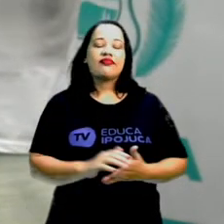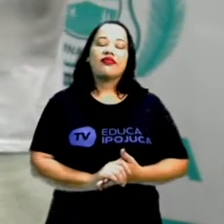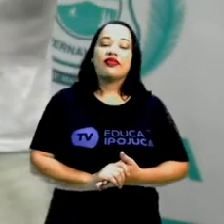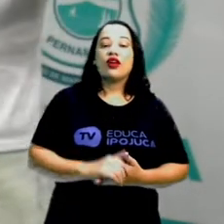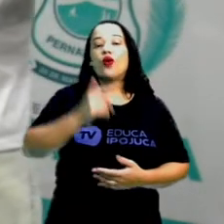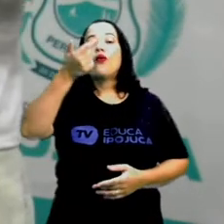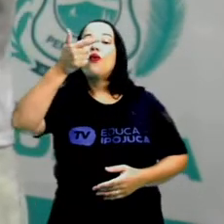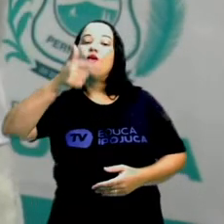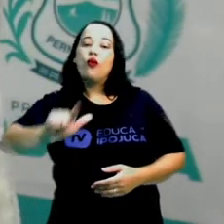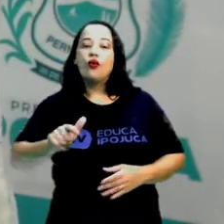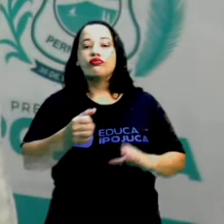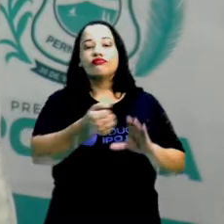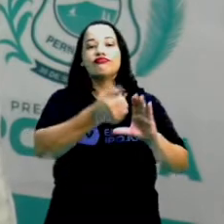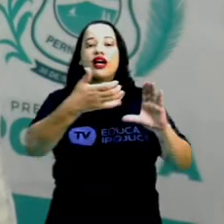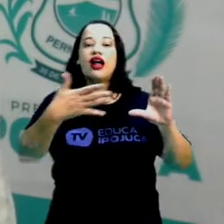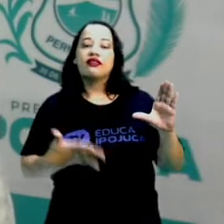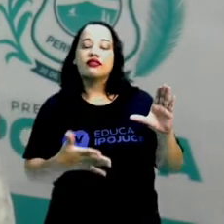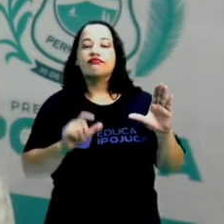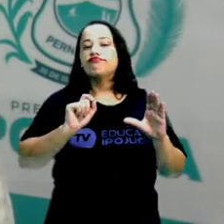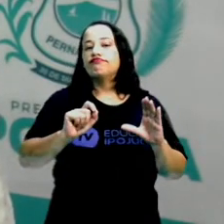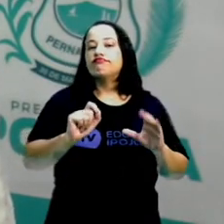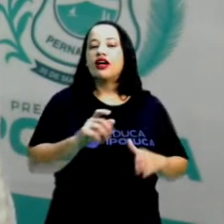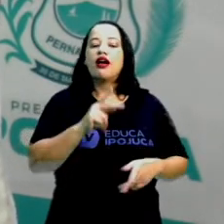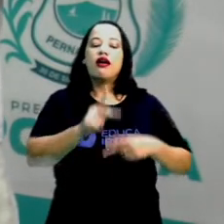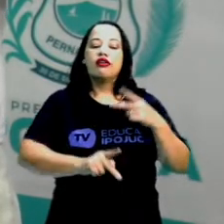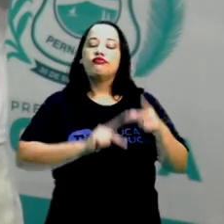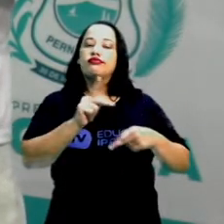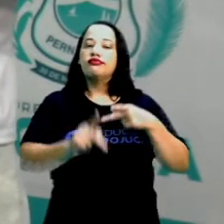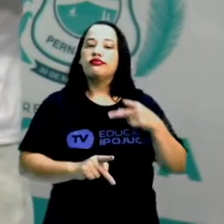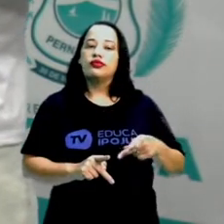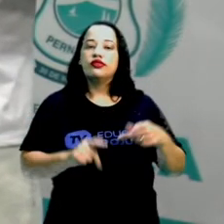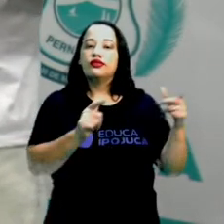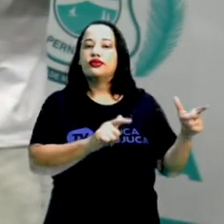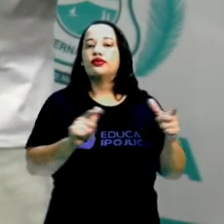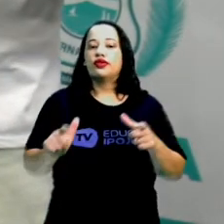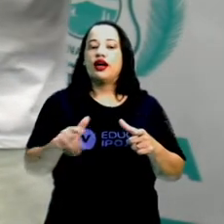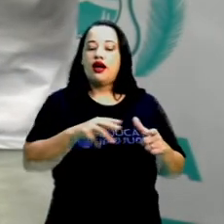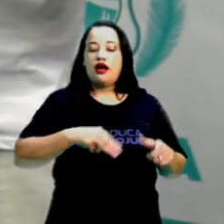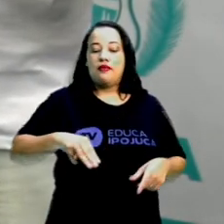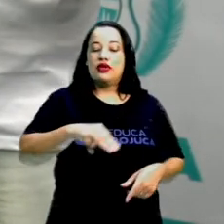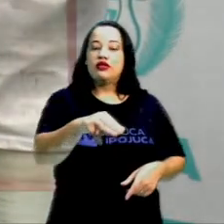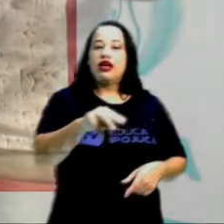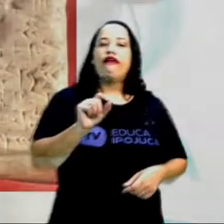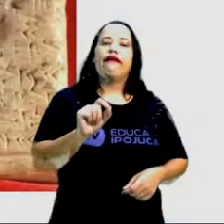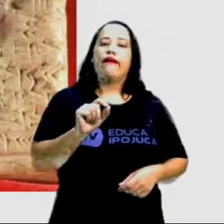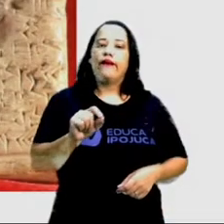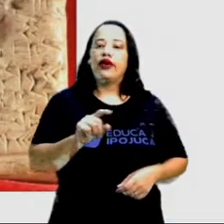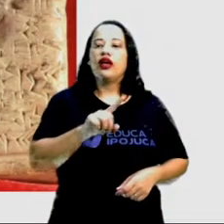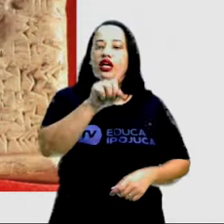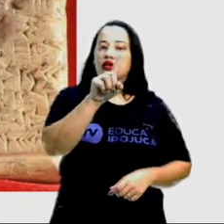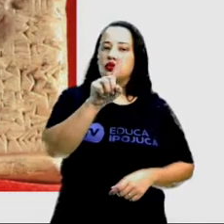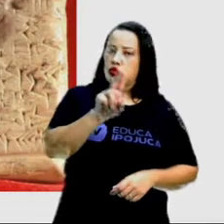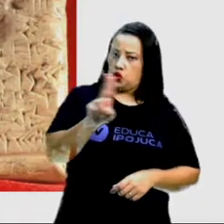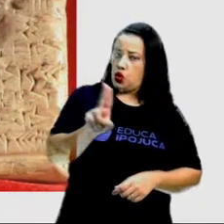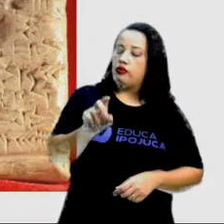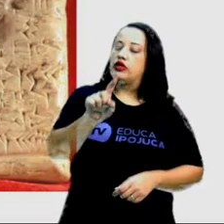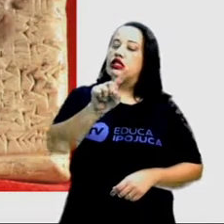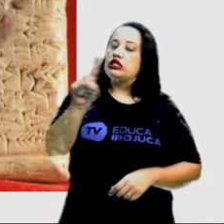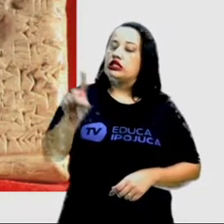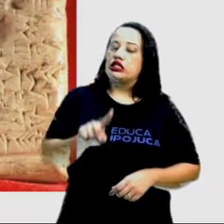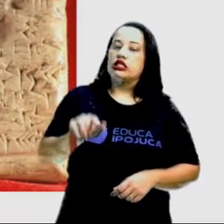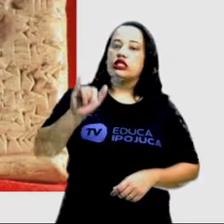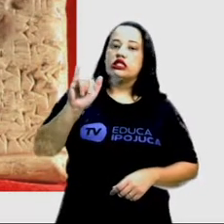vai caracterizar os vários povos ali da Mesopotâmia vai ser a questão dos zigurates. O que é que eram